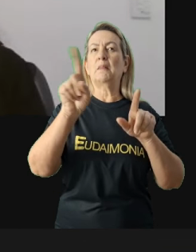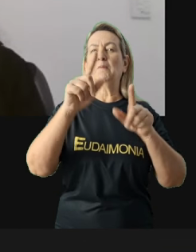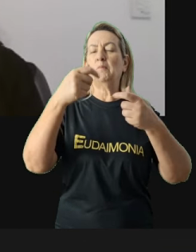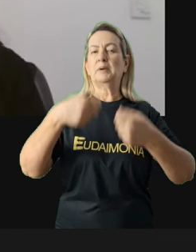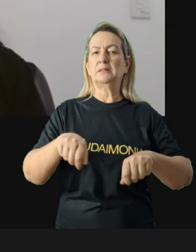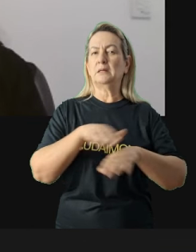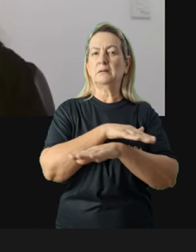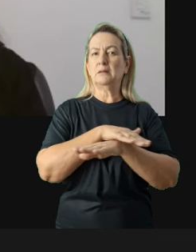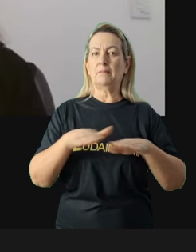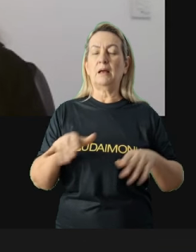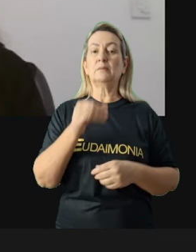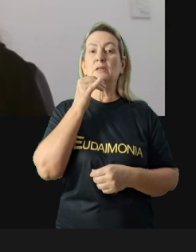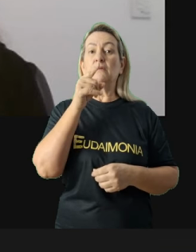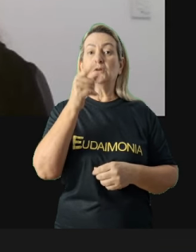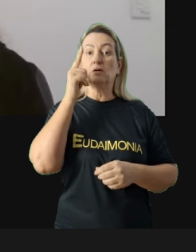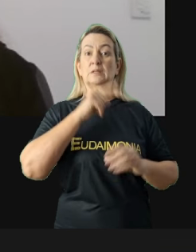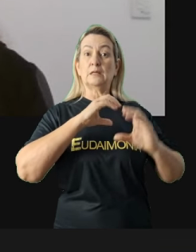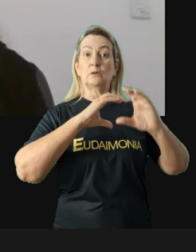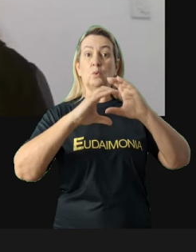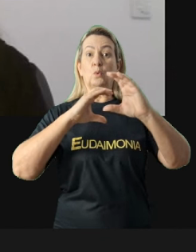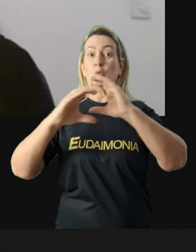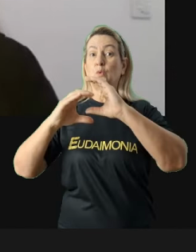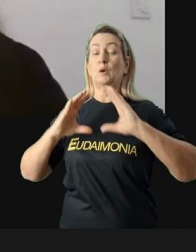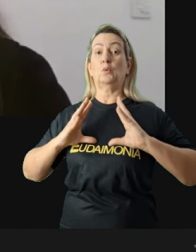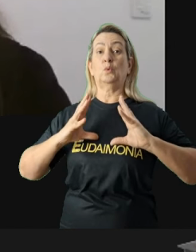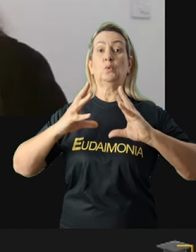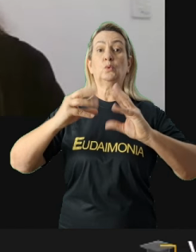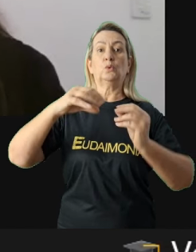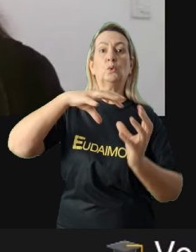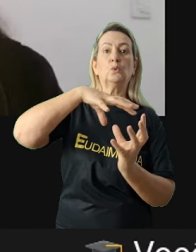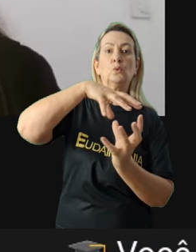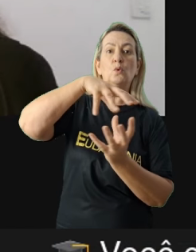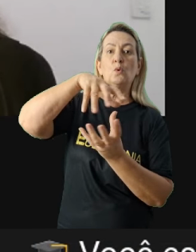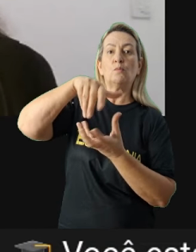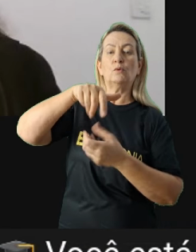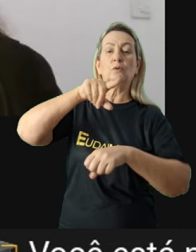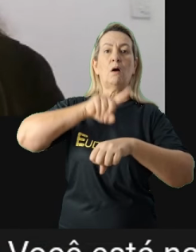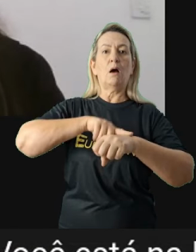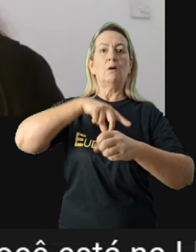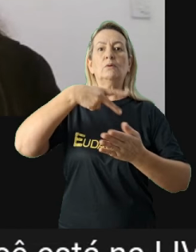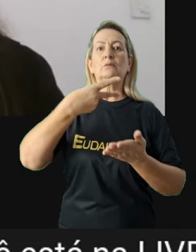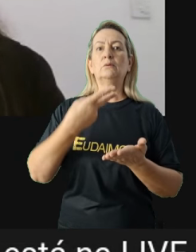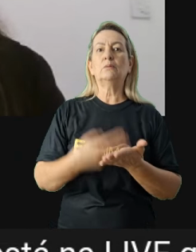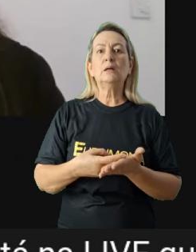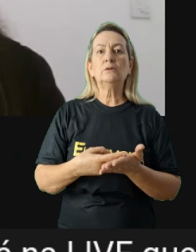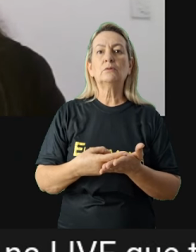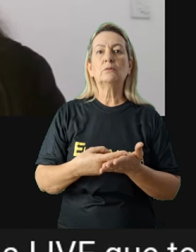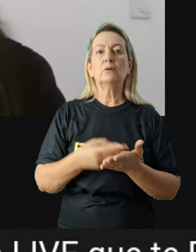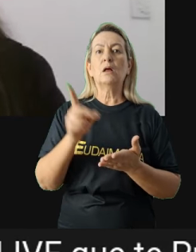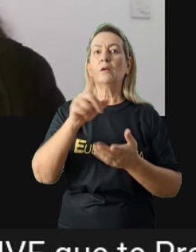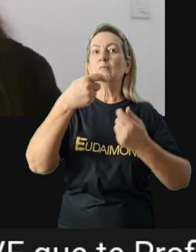que você não precisa mais... você pode se comunicar com o mundo inteiro,